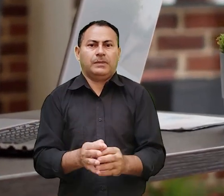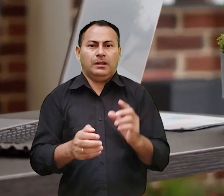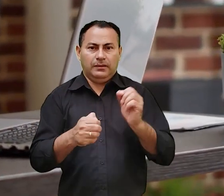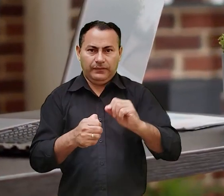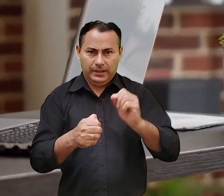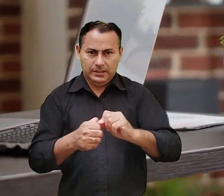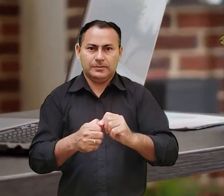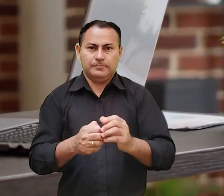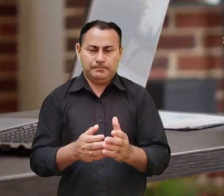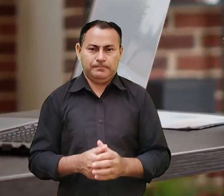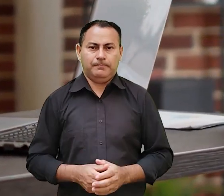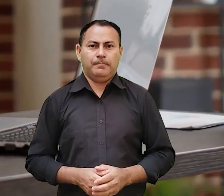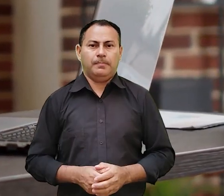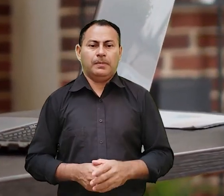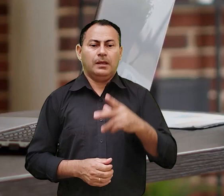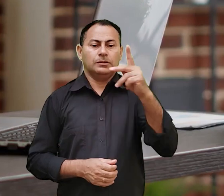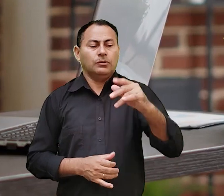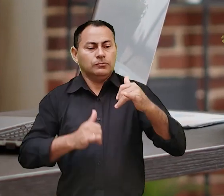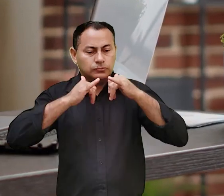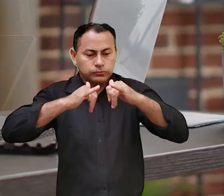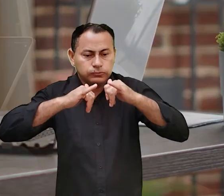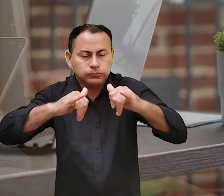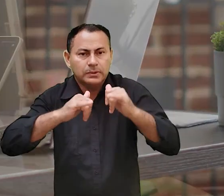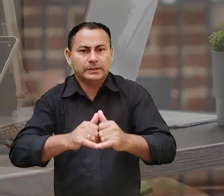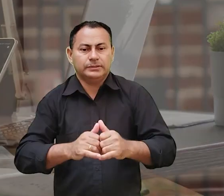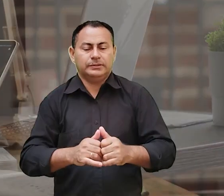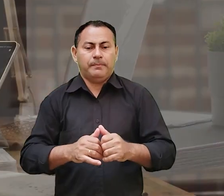exatamente isso que ele fez. Em suas